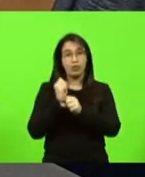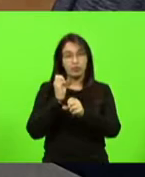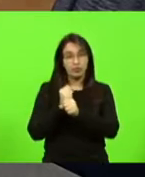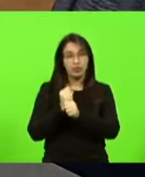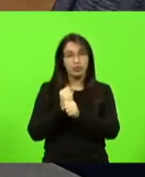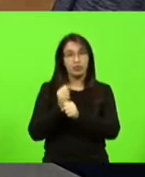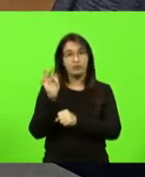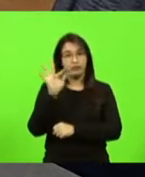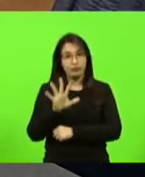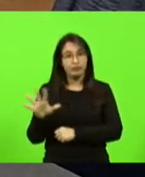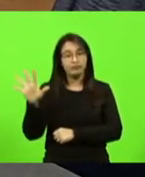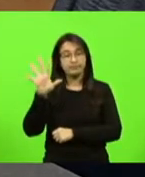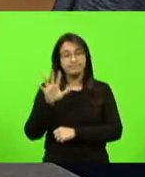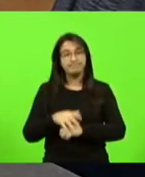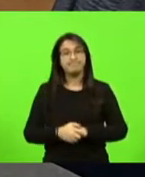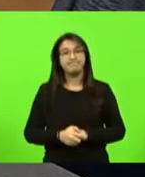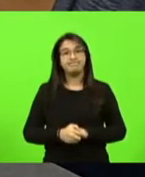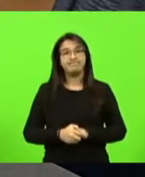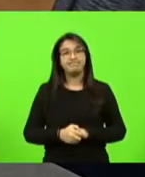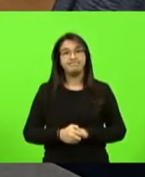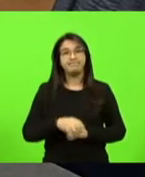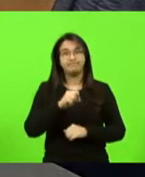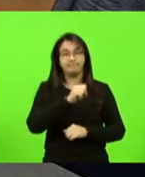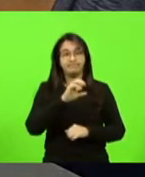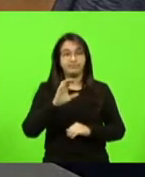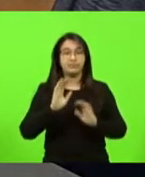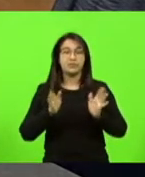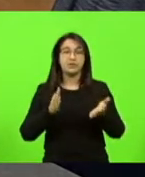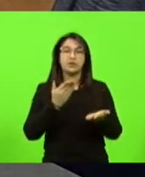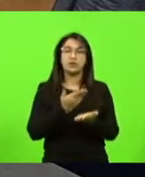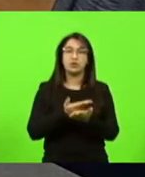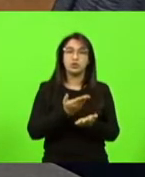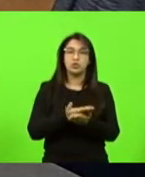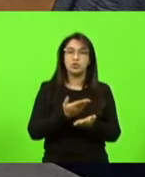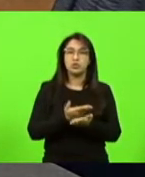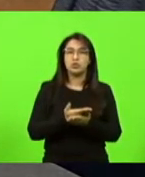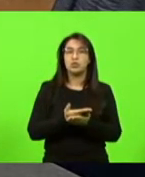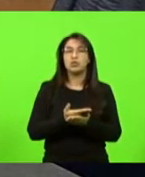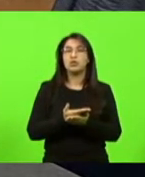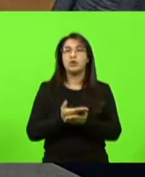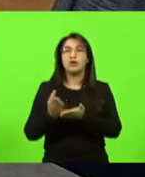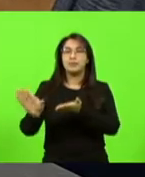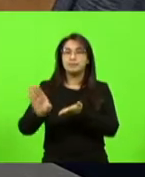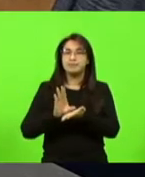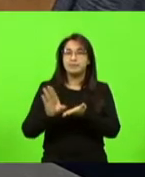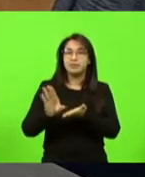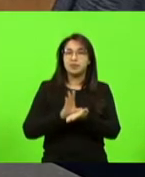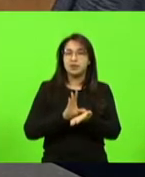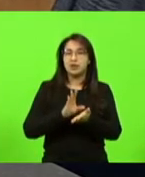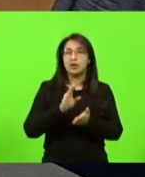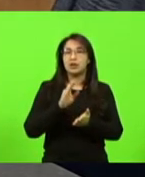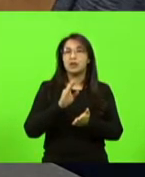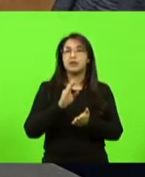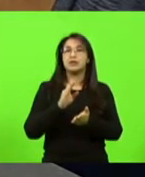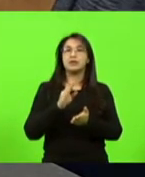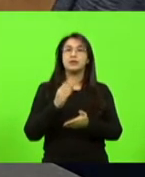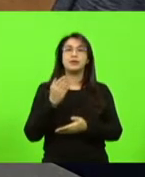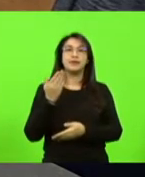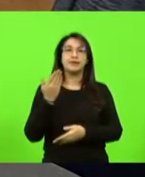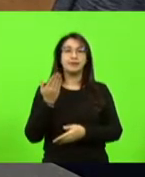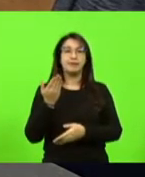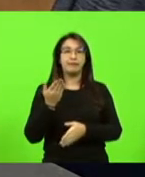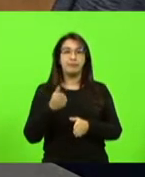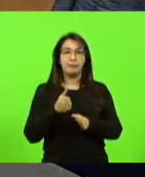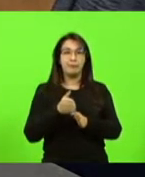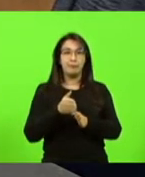está estudando um programa de recuperação de crédito fora do período da pandemia.